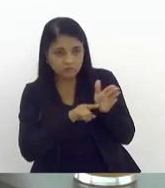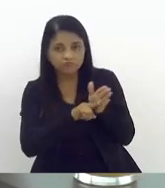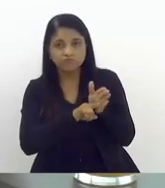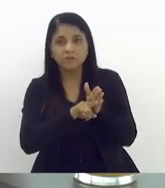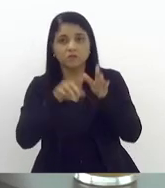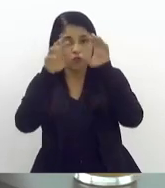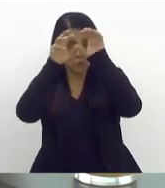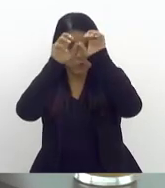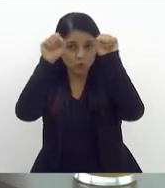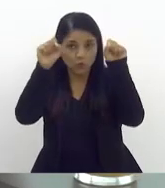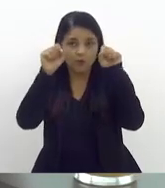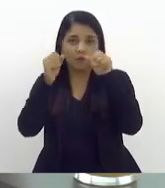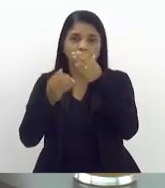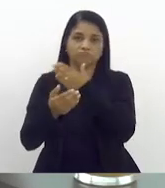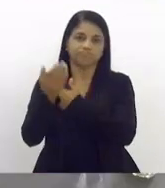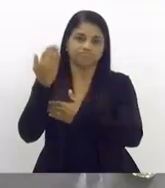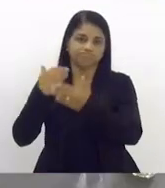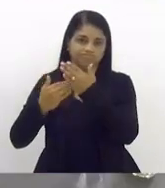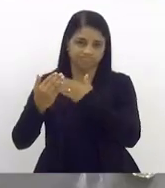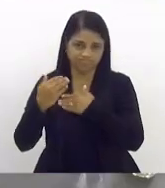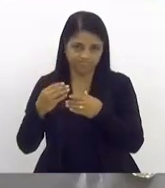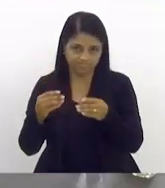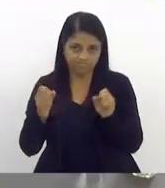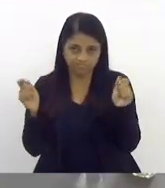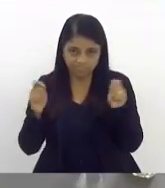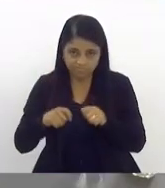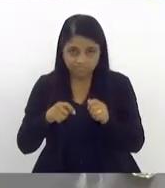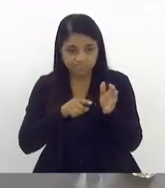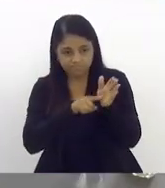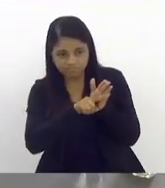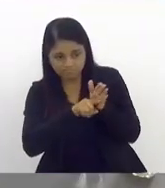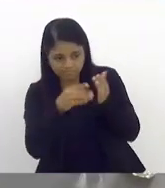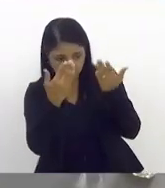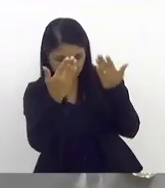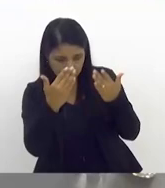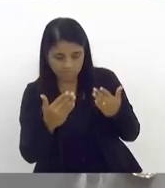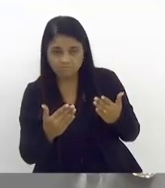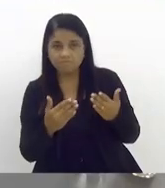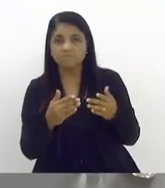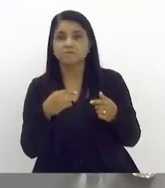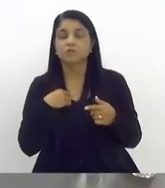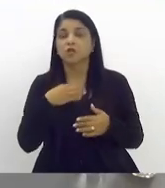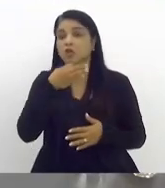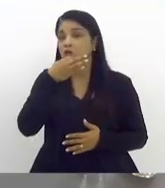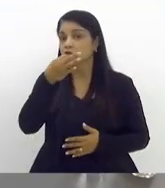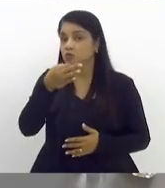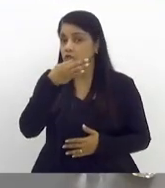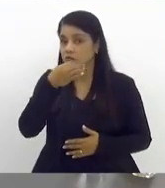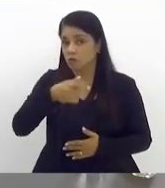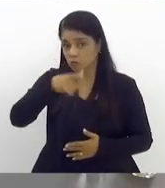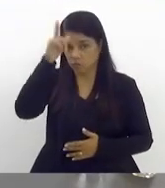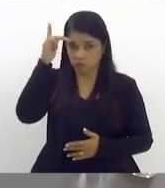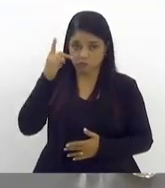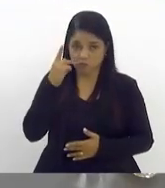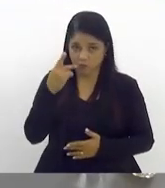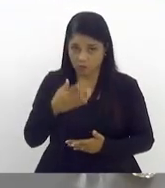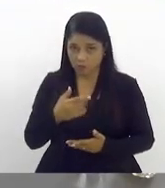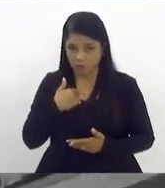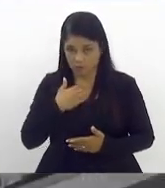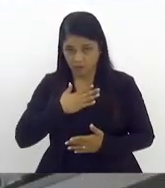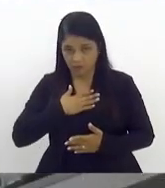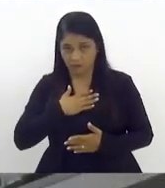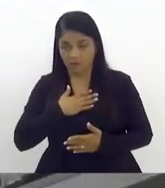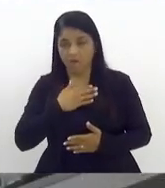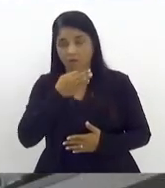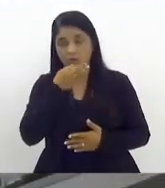Certíssimo. Certíssimo. Deputado Luiz Paulo, faço uma sugestão, Vossa Excelência. De fato, também não concordo. A ideia